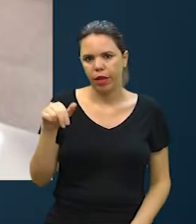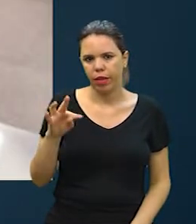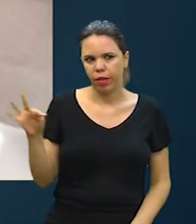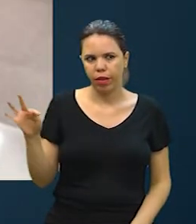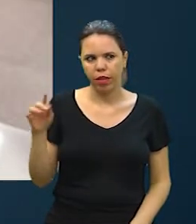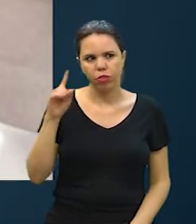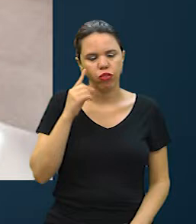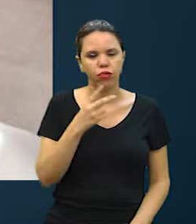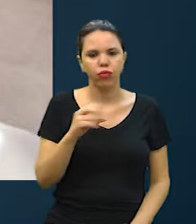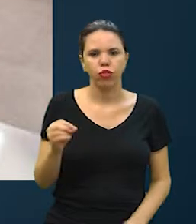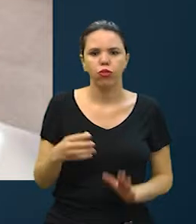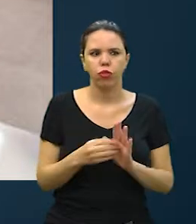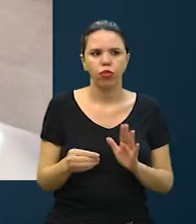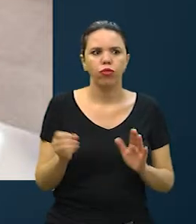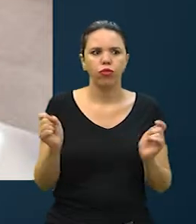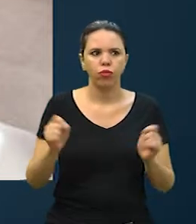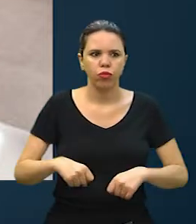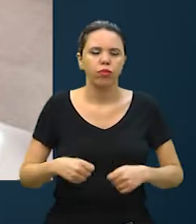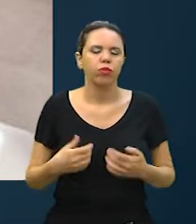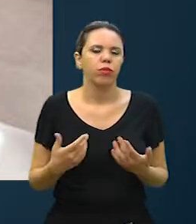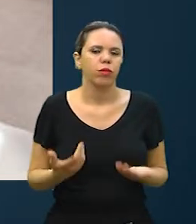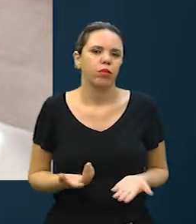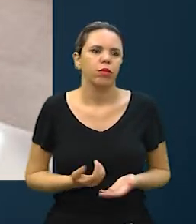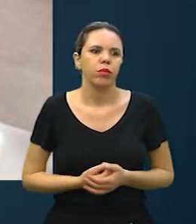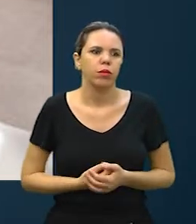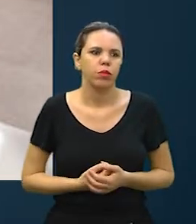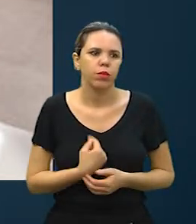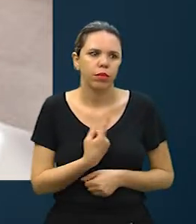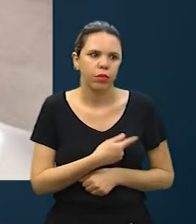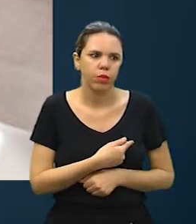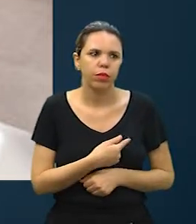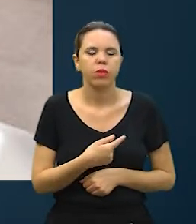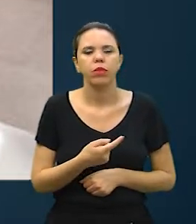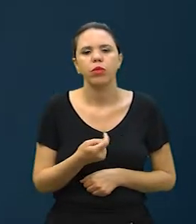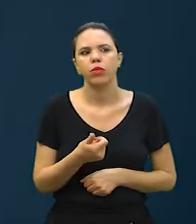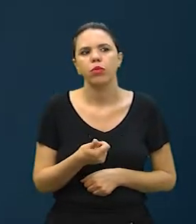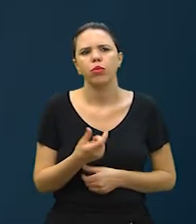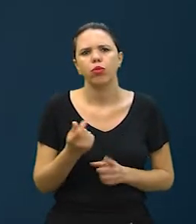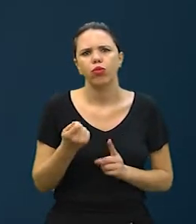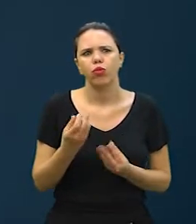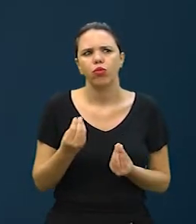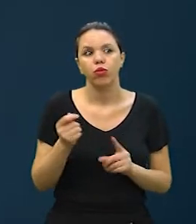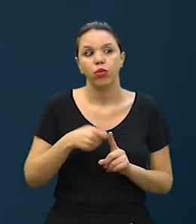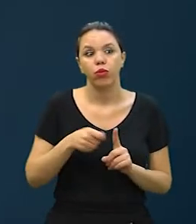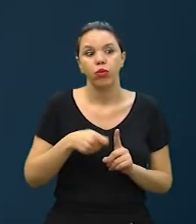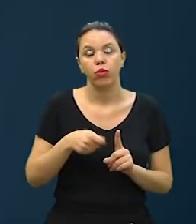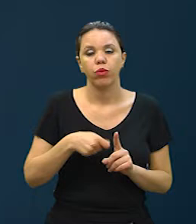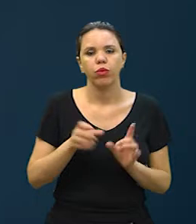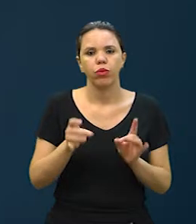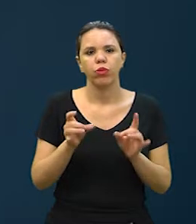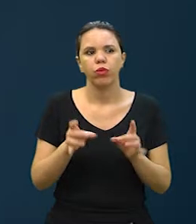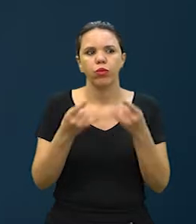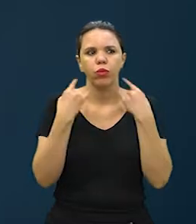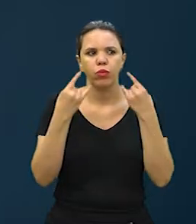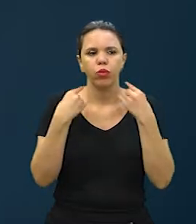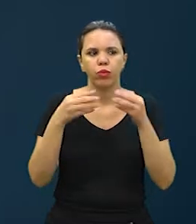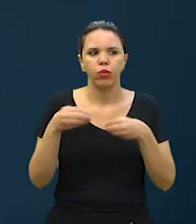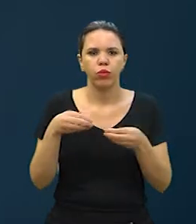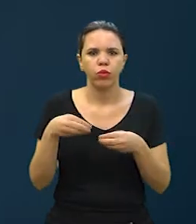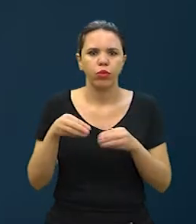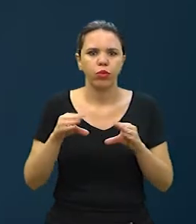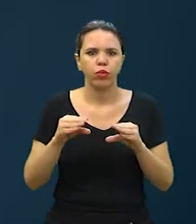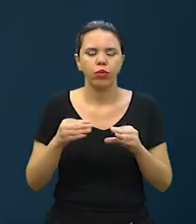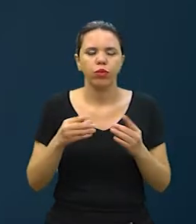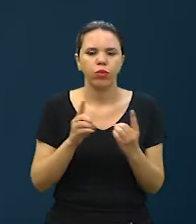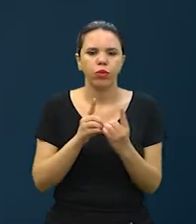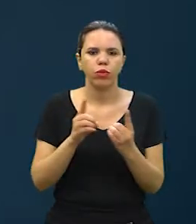dia de funcionamento. Então a gente passou praticamente aí muitos meses vendendo máscaras de tecido, mas com o